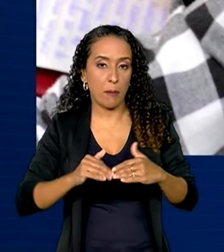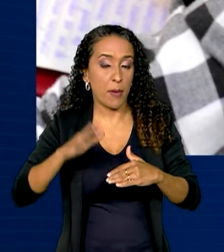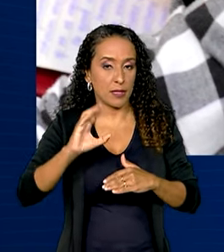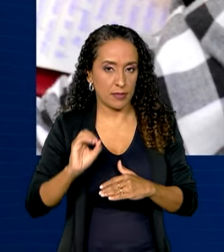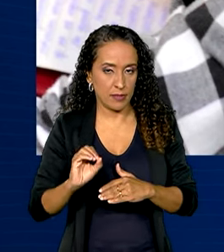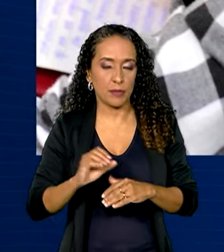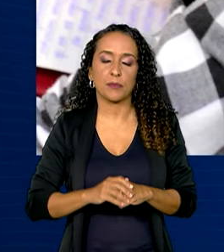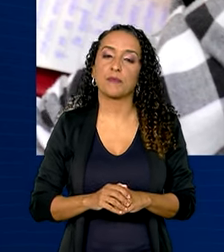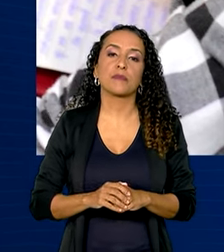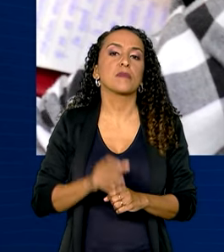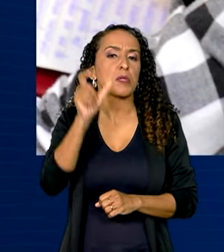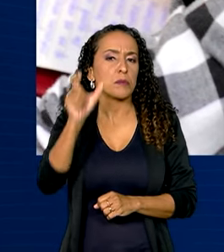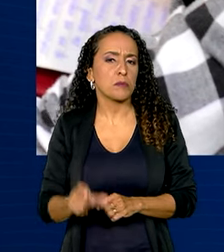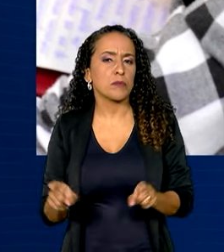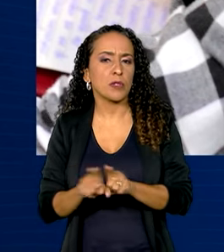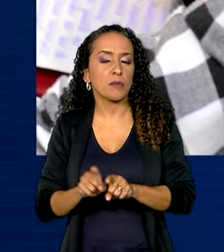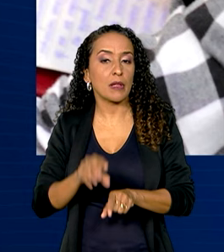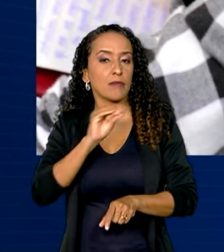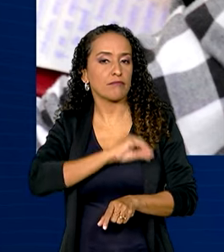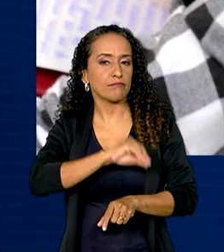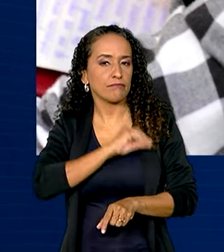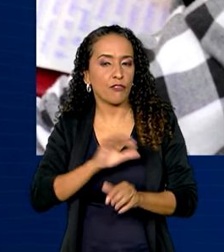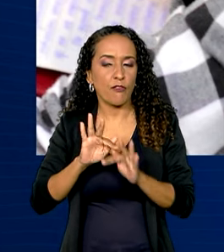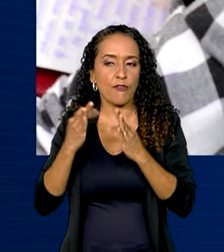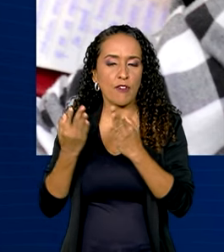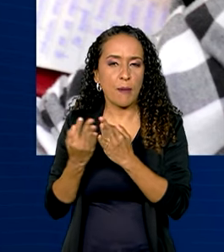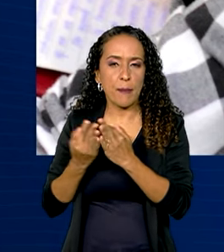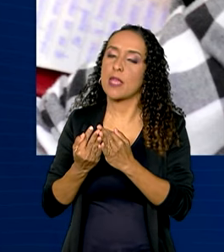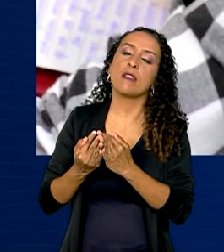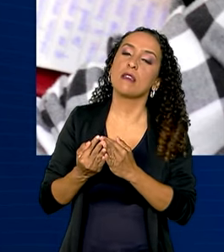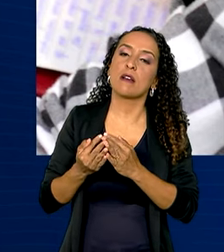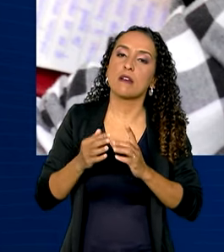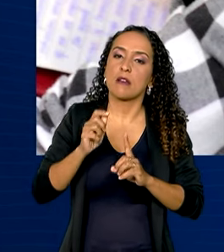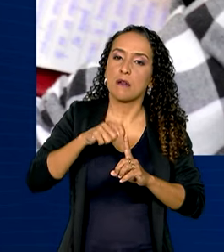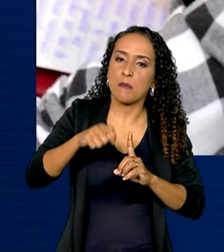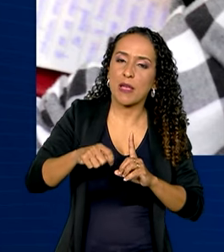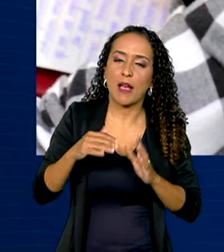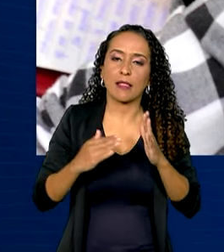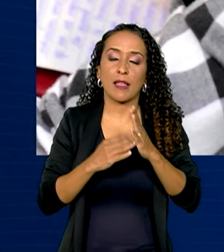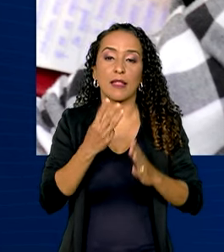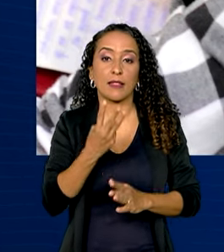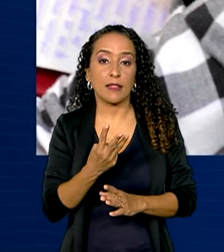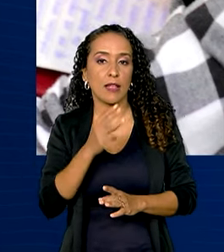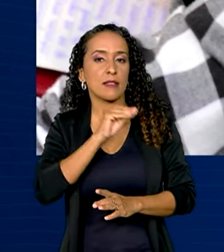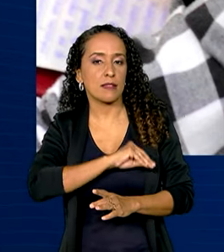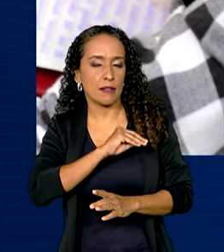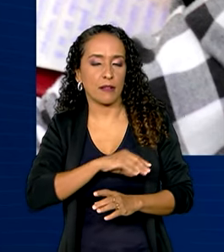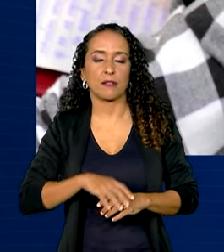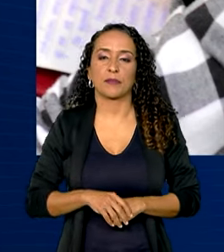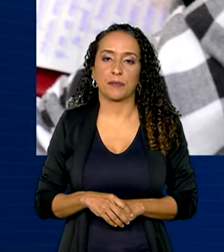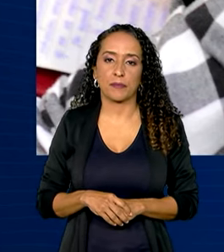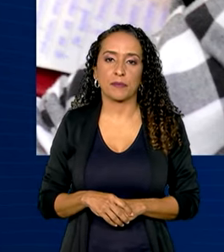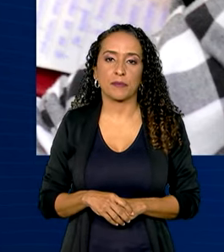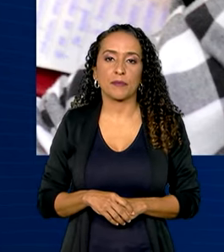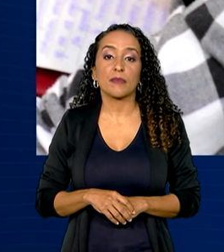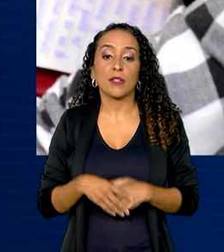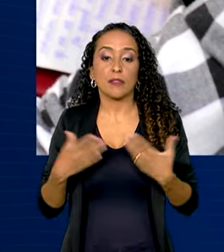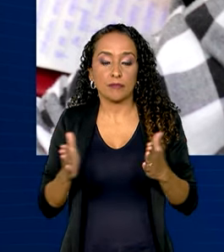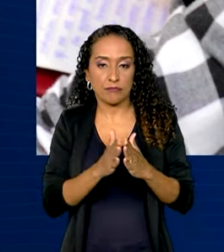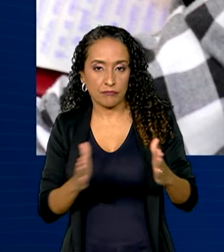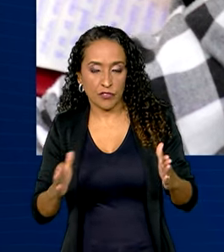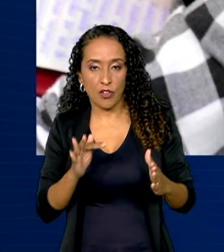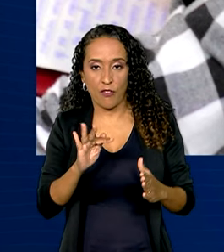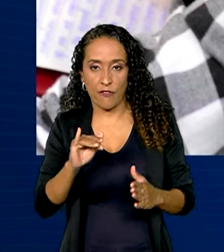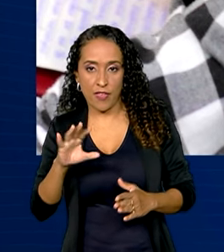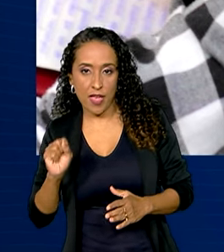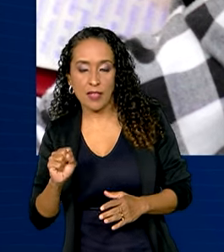O candidato precisa ter renda familiar mensal bruta per capita de até 3 salários mínimos. Nesta edição do